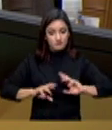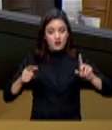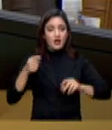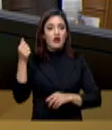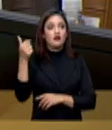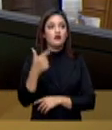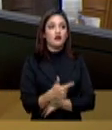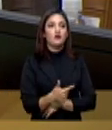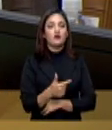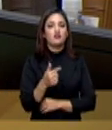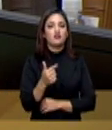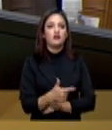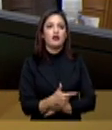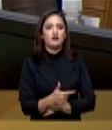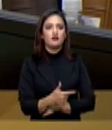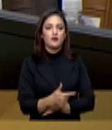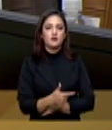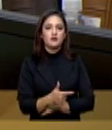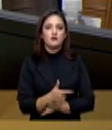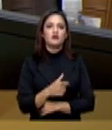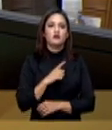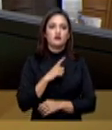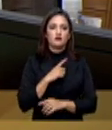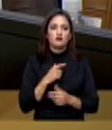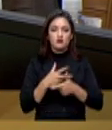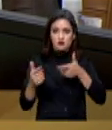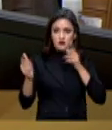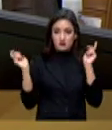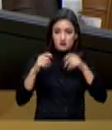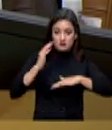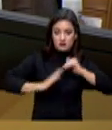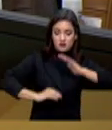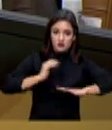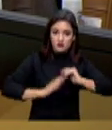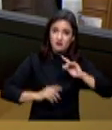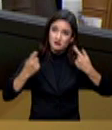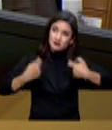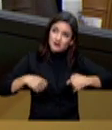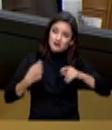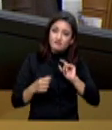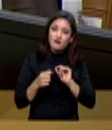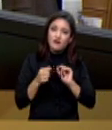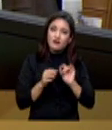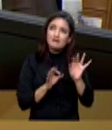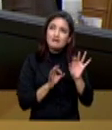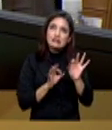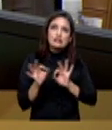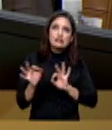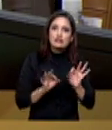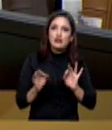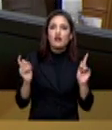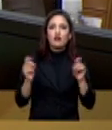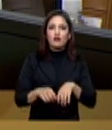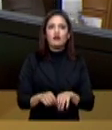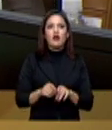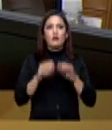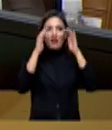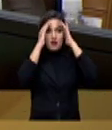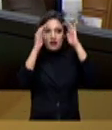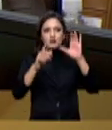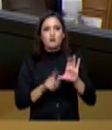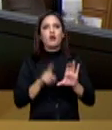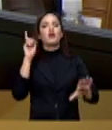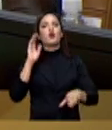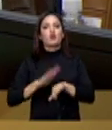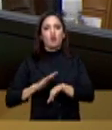compreender que a luz da repartição de competências seria necessário encontrar um desenho que contemplasse autonomia dos